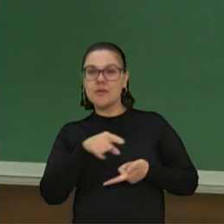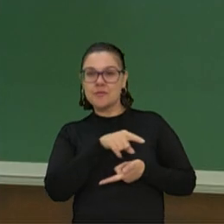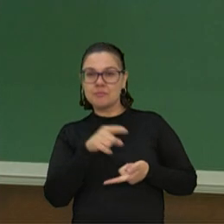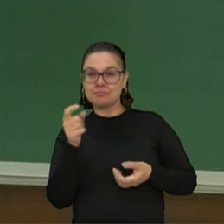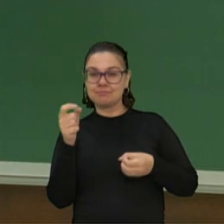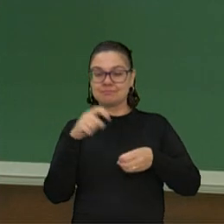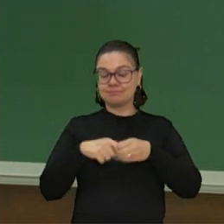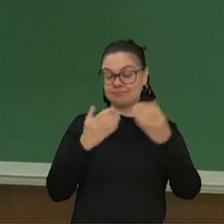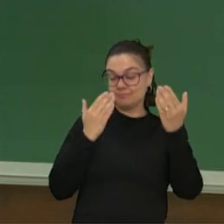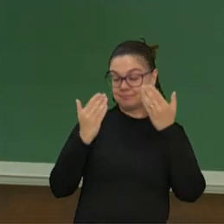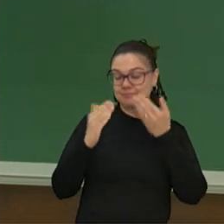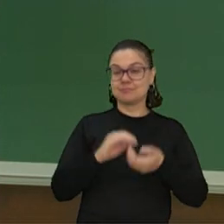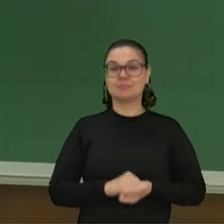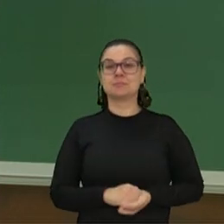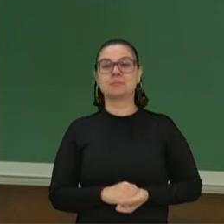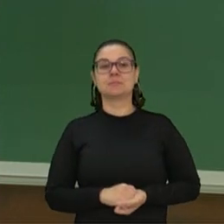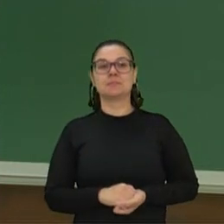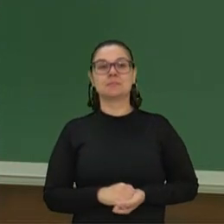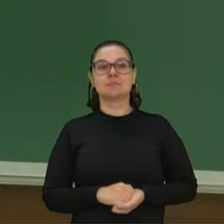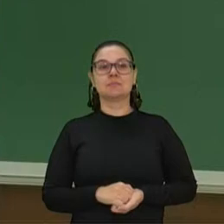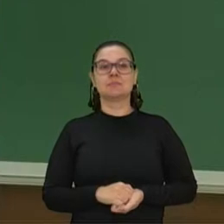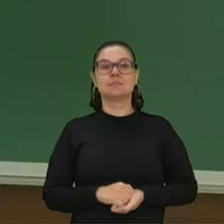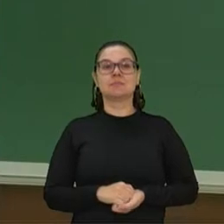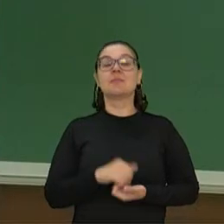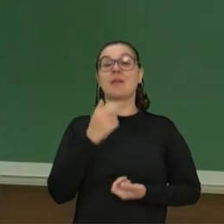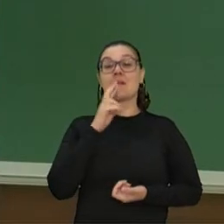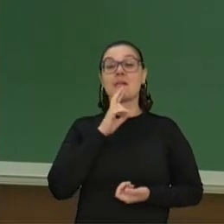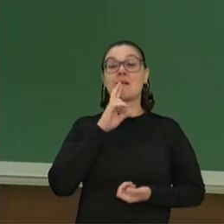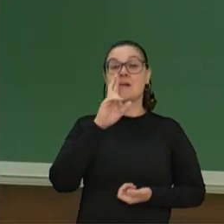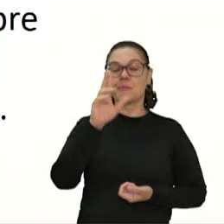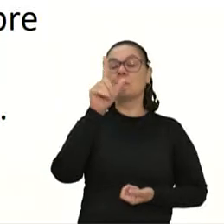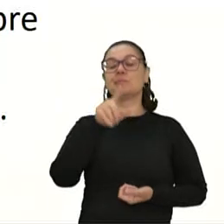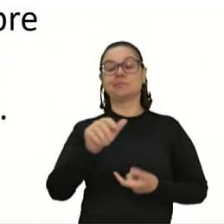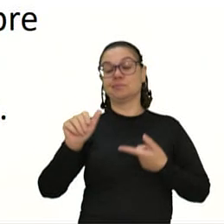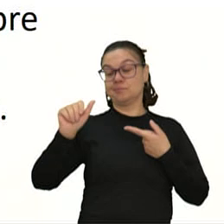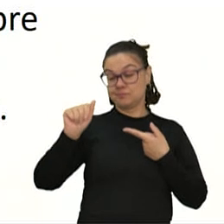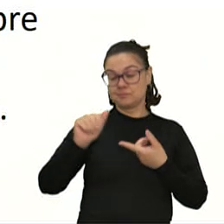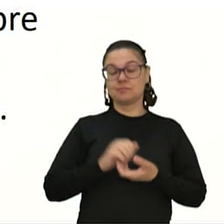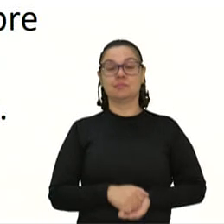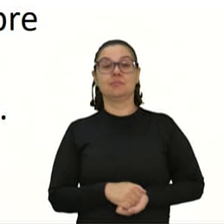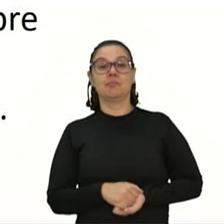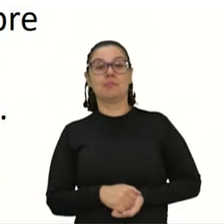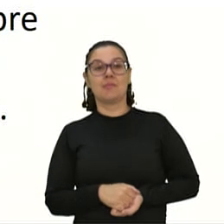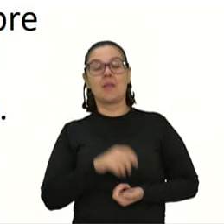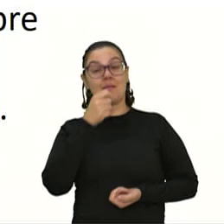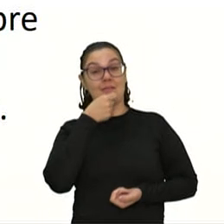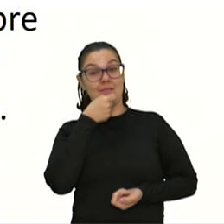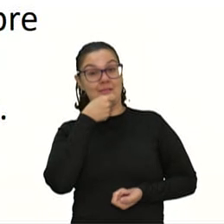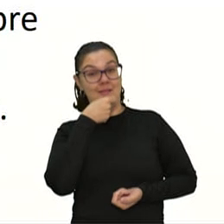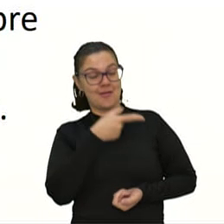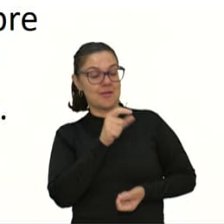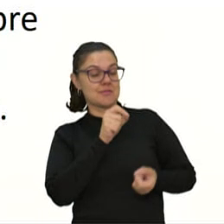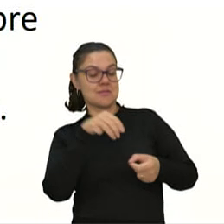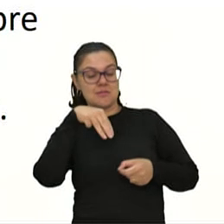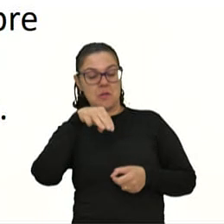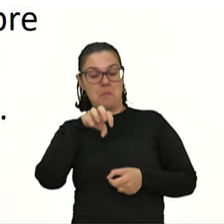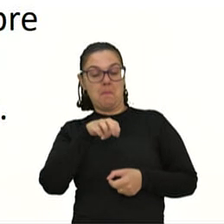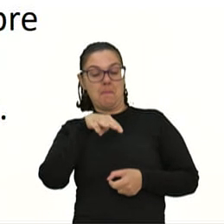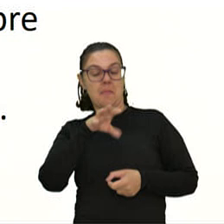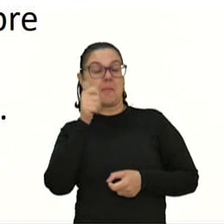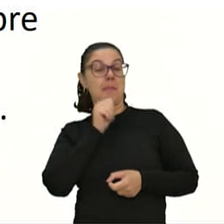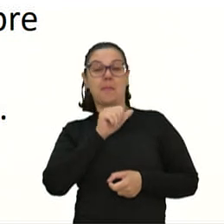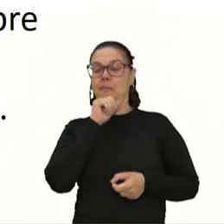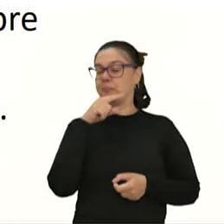aí, vamos conferir então? A resposta é a letra A, né? O que é engraçado nesse meme é que as mães